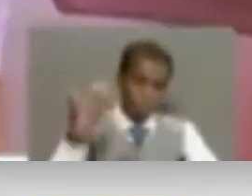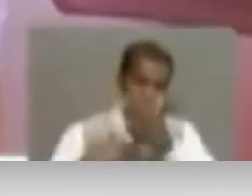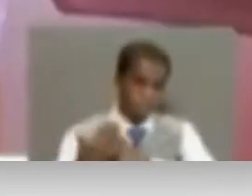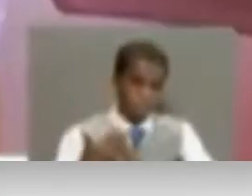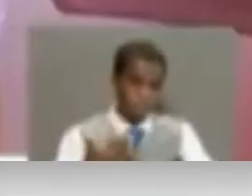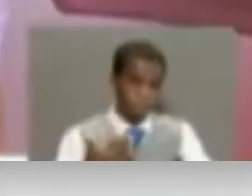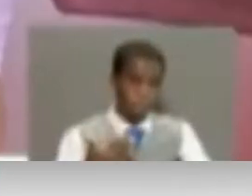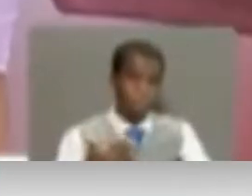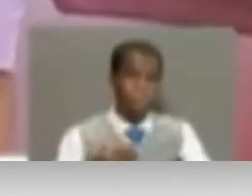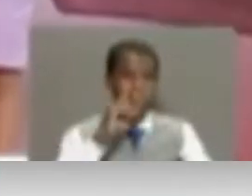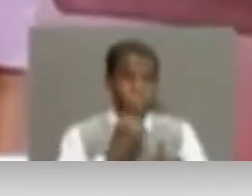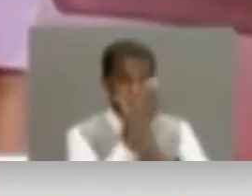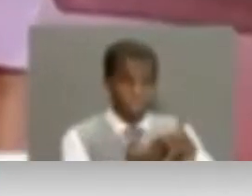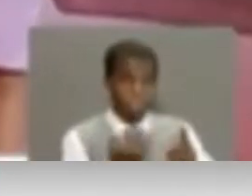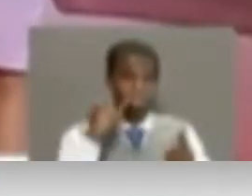mas a tramitação, também, para além da fórmula